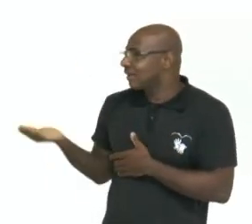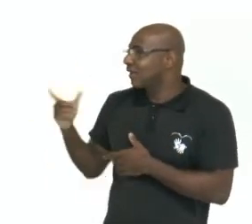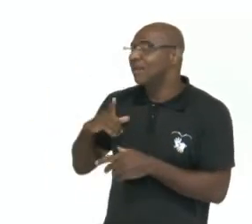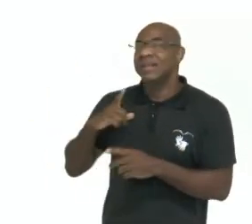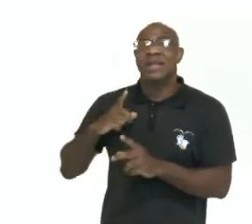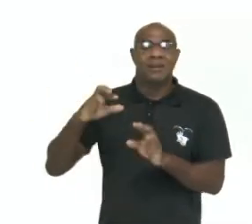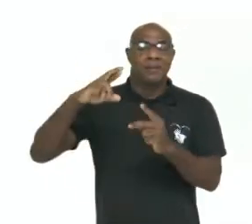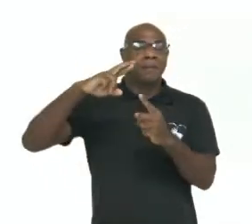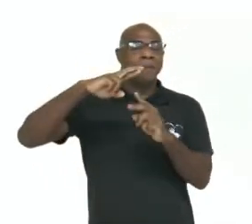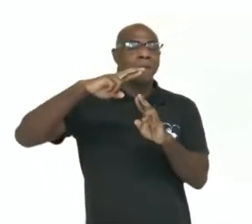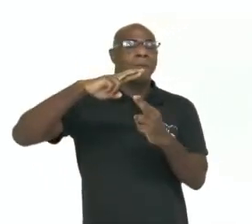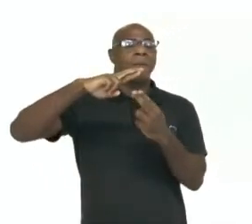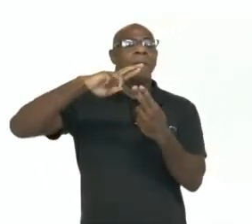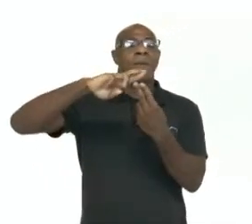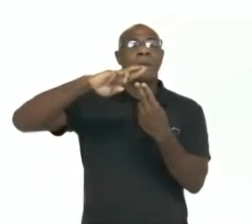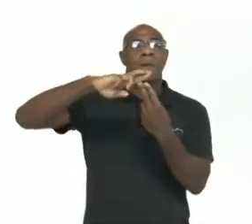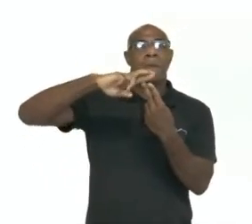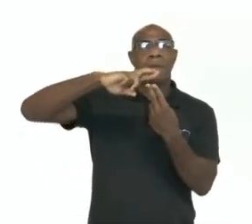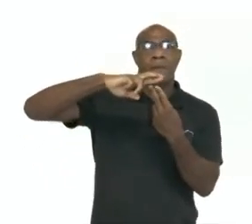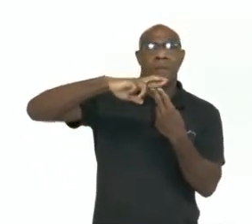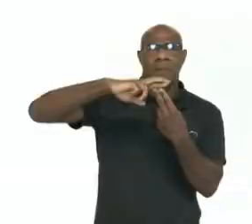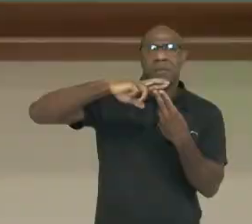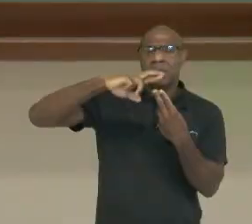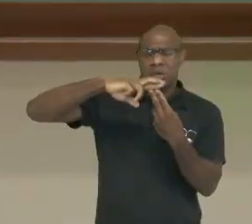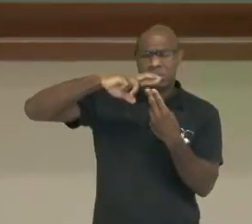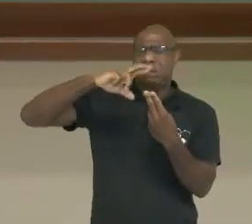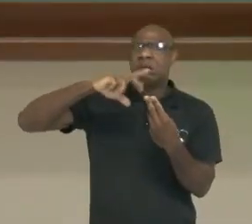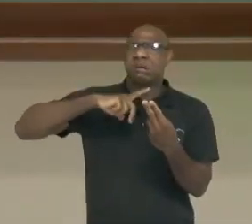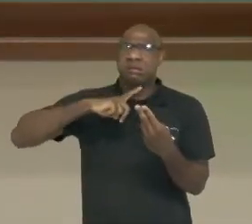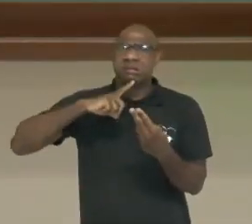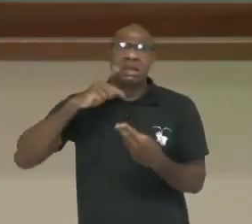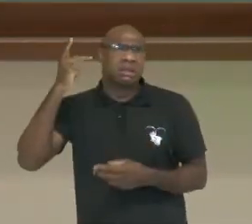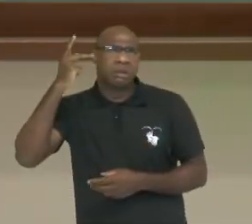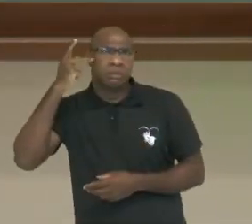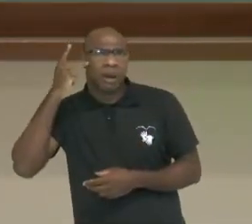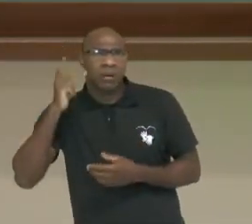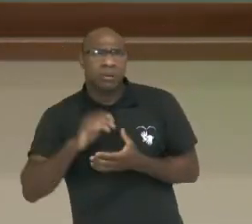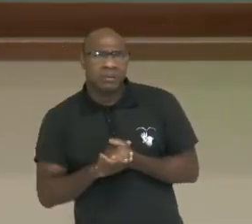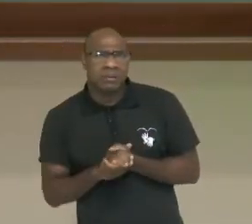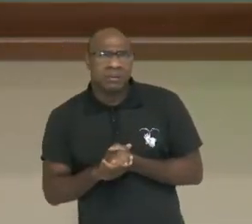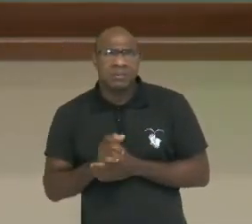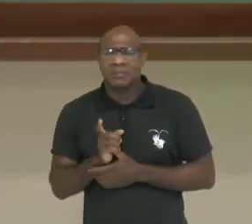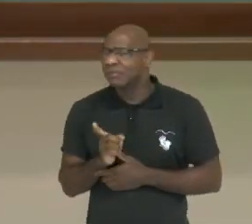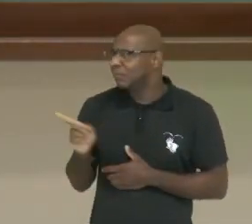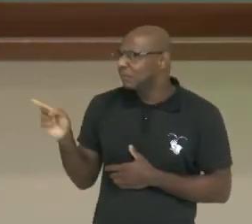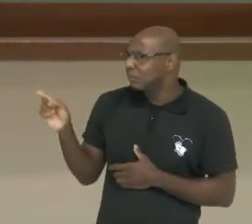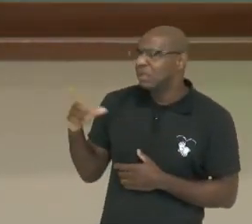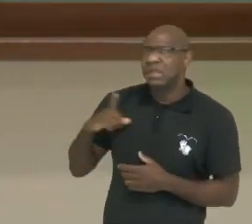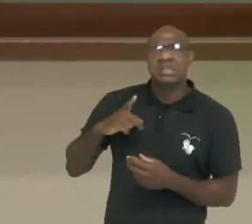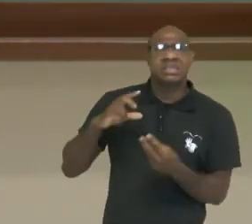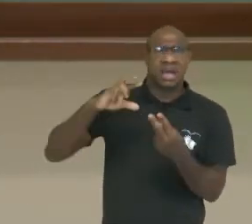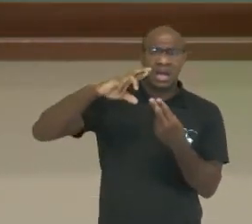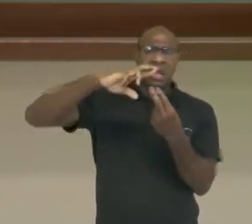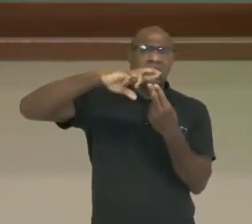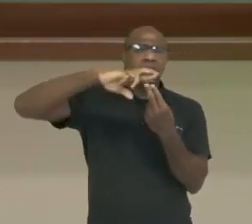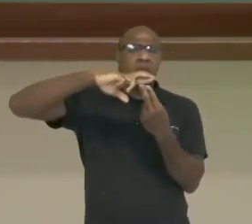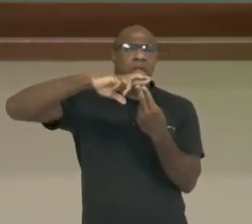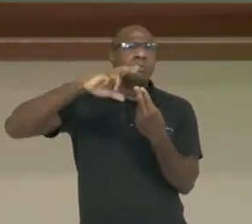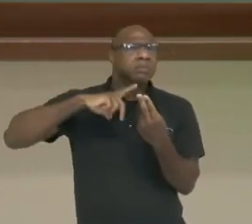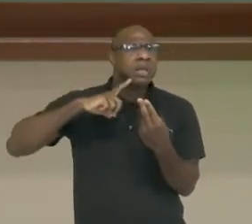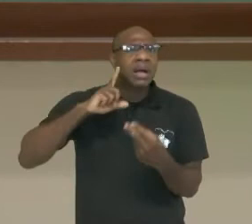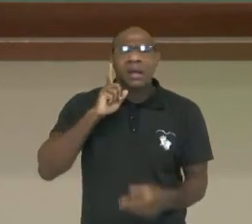Oscar Niemeyer está em São Paulo. Gente, então quando a gente fala em coerência, professor, não é coesão,